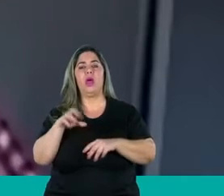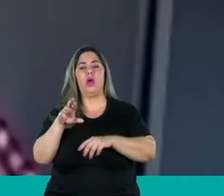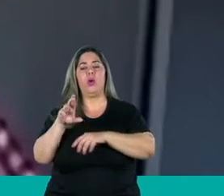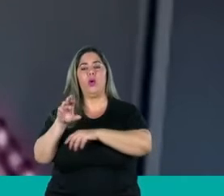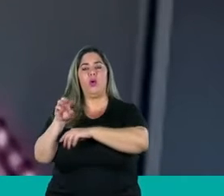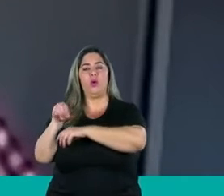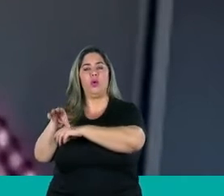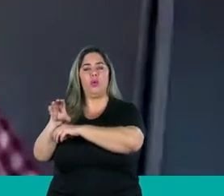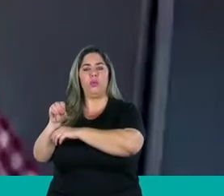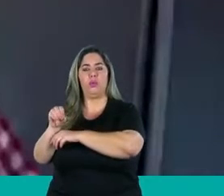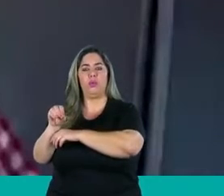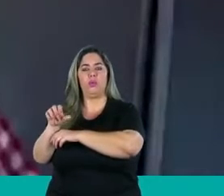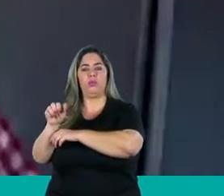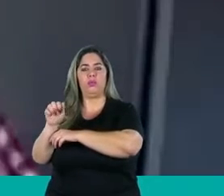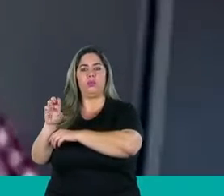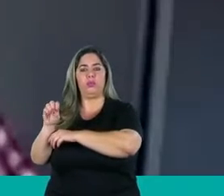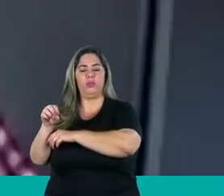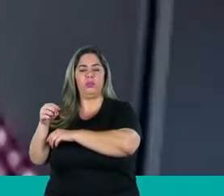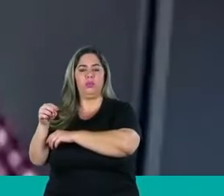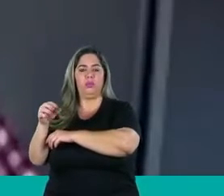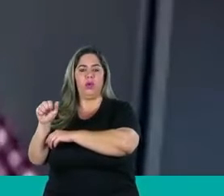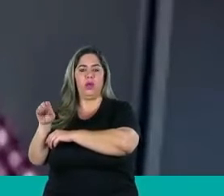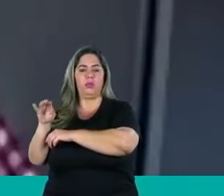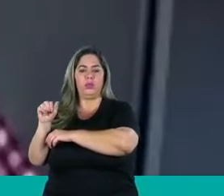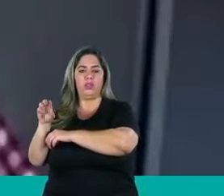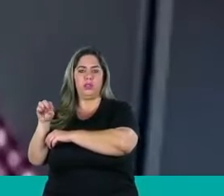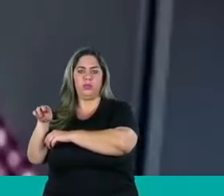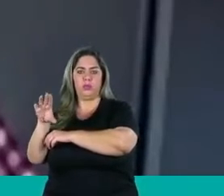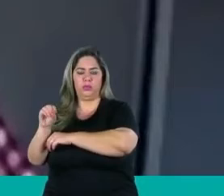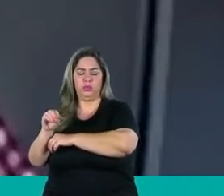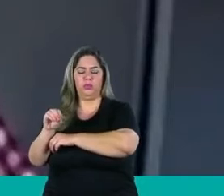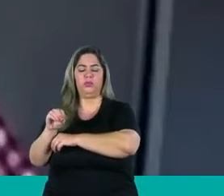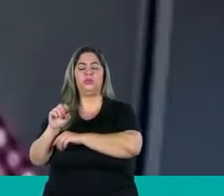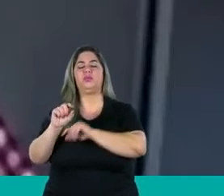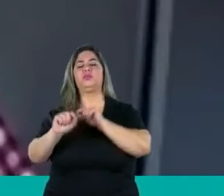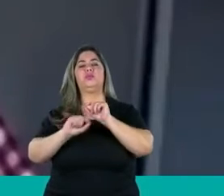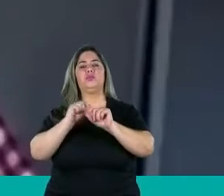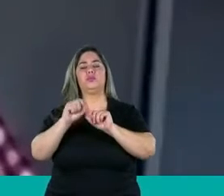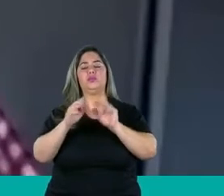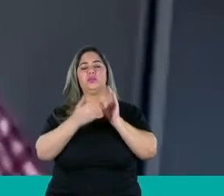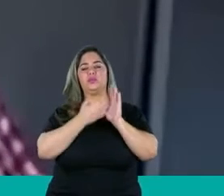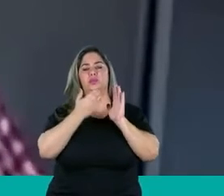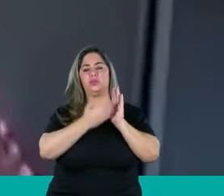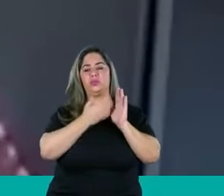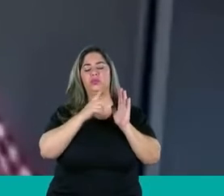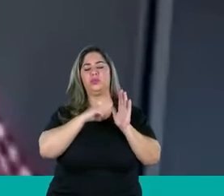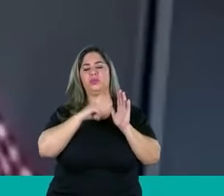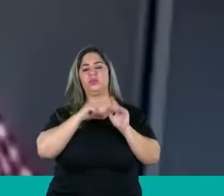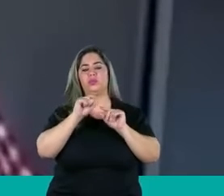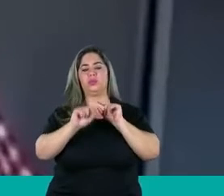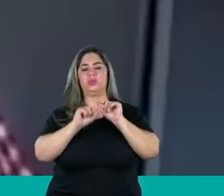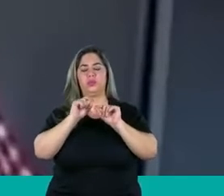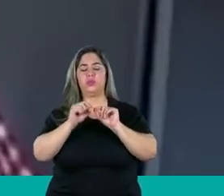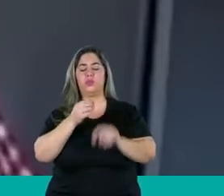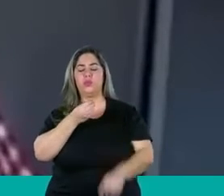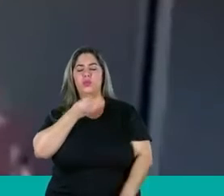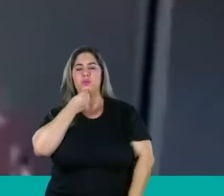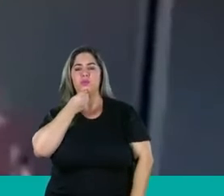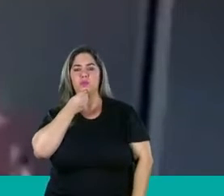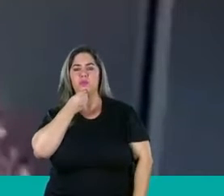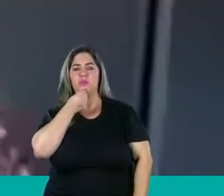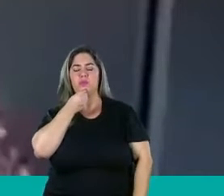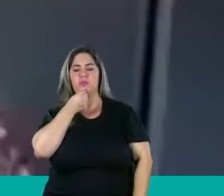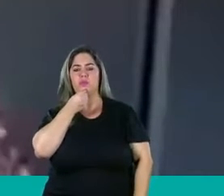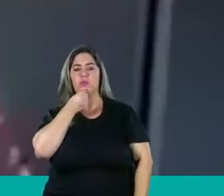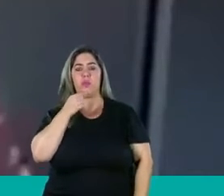o destino da humanidade, onde a metamorfose consolida de vez. Temos diante de nós uma oportunidade